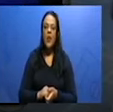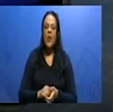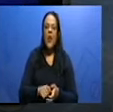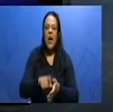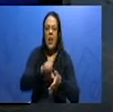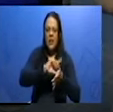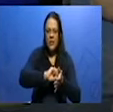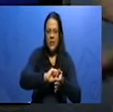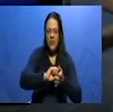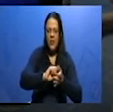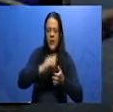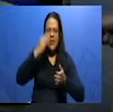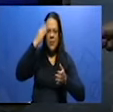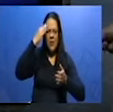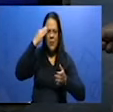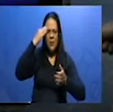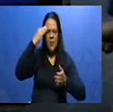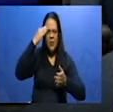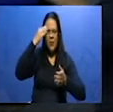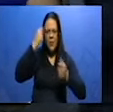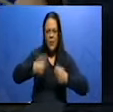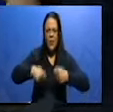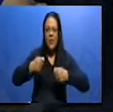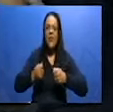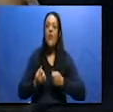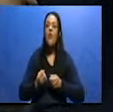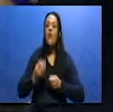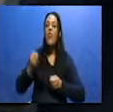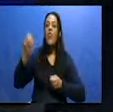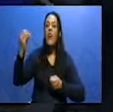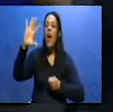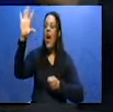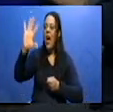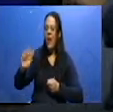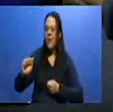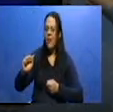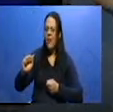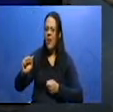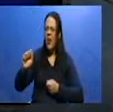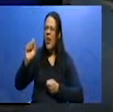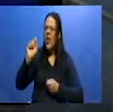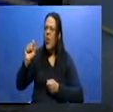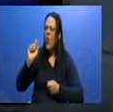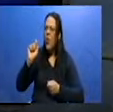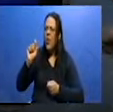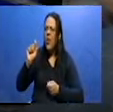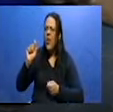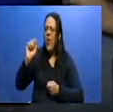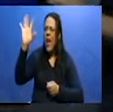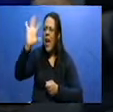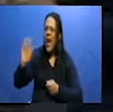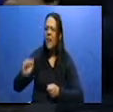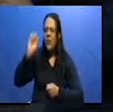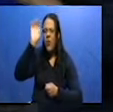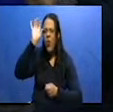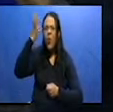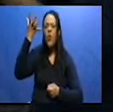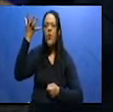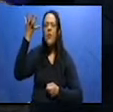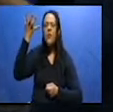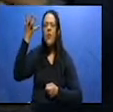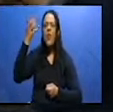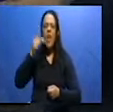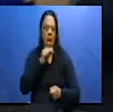navios, vamos precisar viajar para a África e entender o que estava acontecendo lá nessa época. Enquanto os portugueses aqui